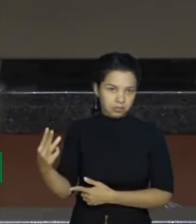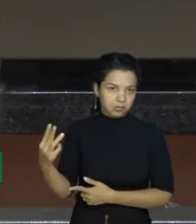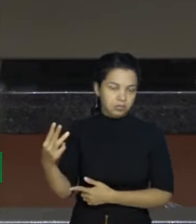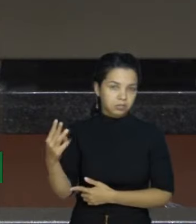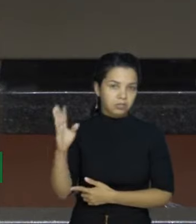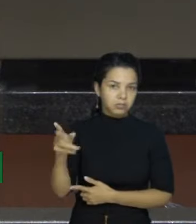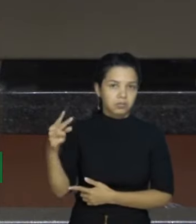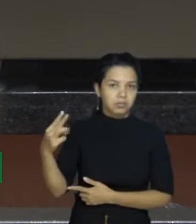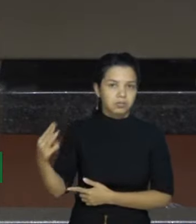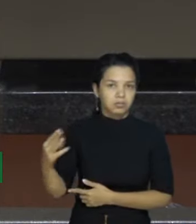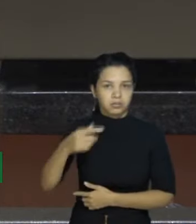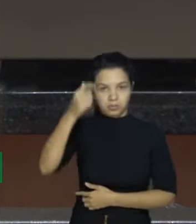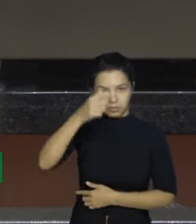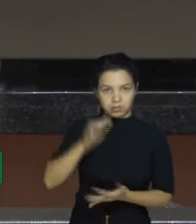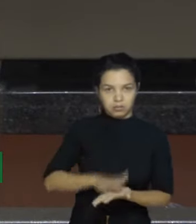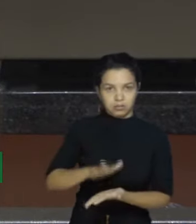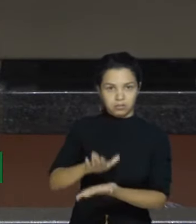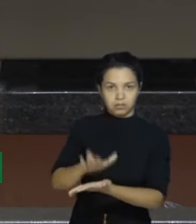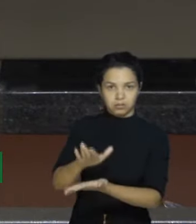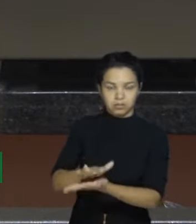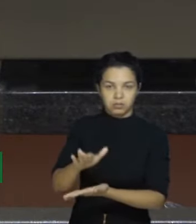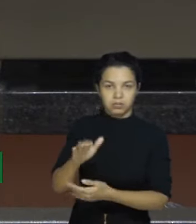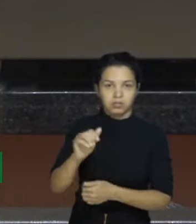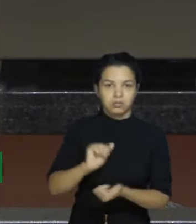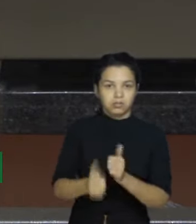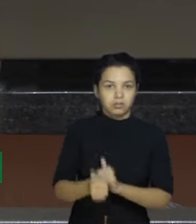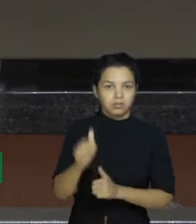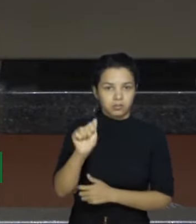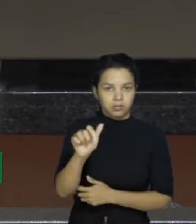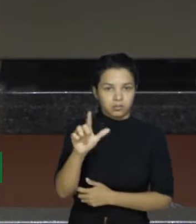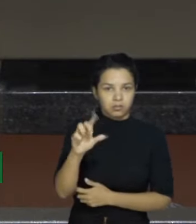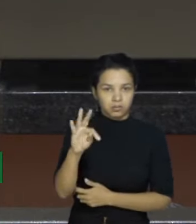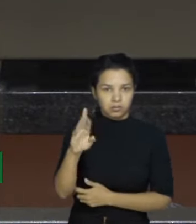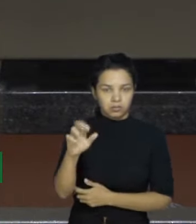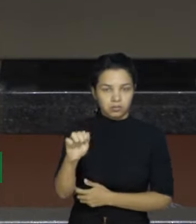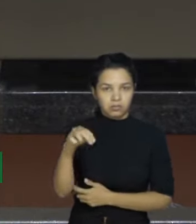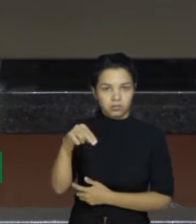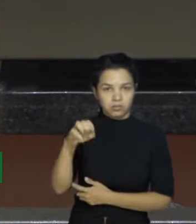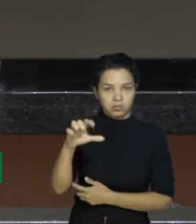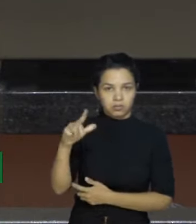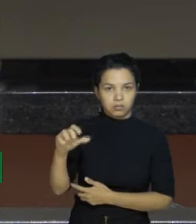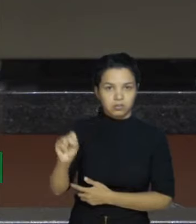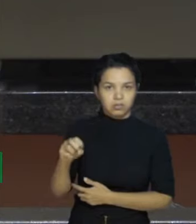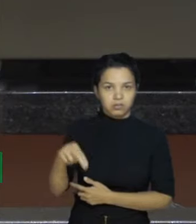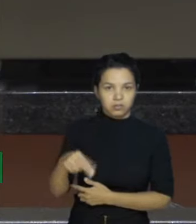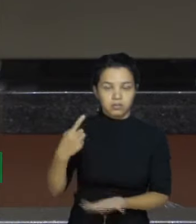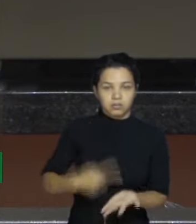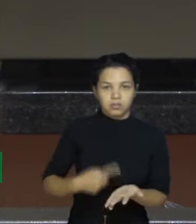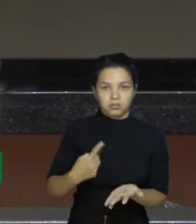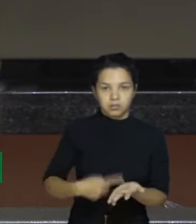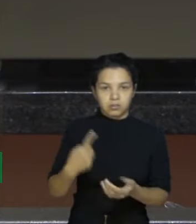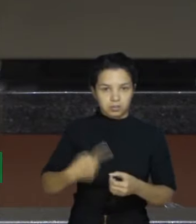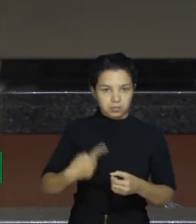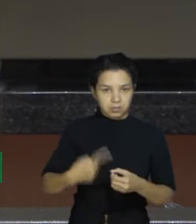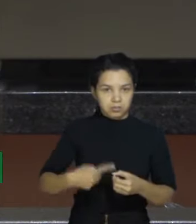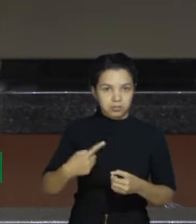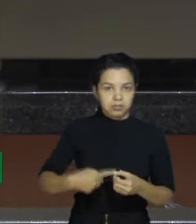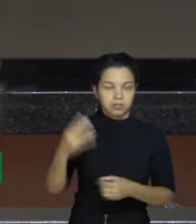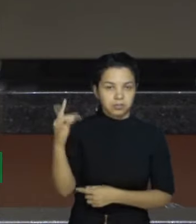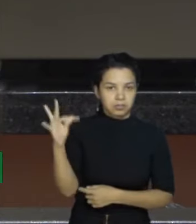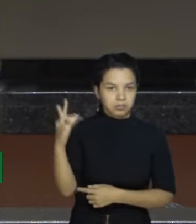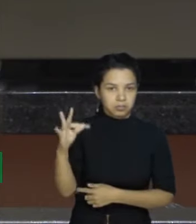básico de lá que manifestando aplausos ao atleta Nelson Reis Júnior do município de Taió pela medalha de primeiro lugar na